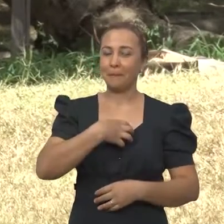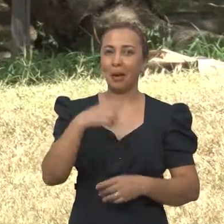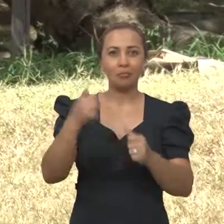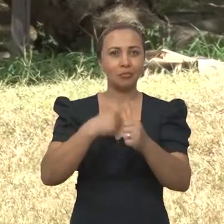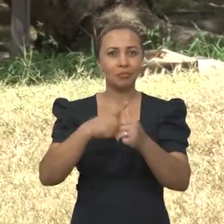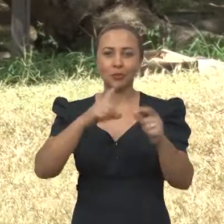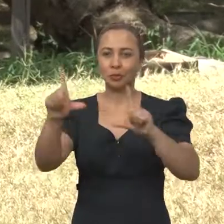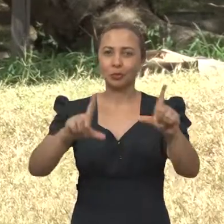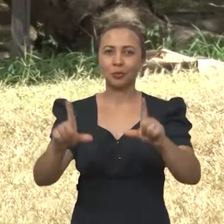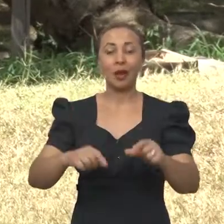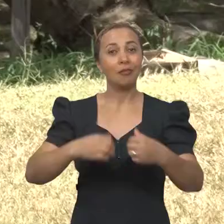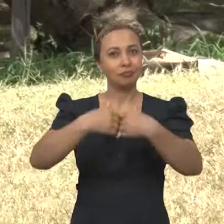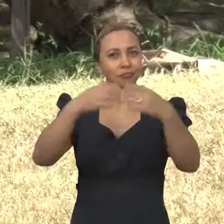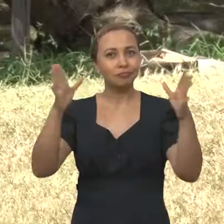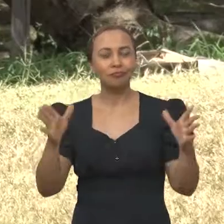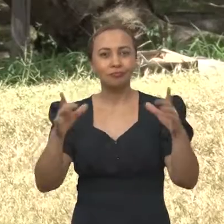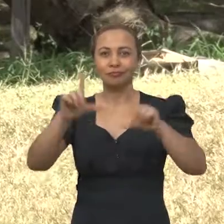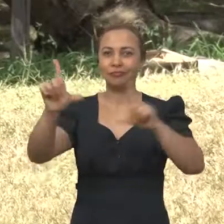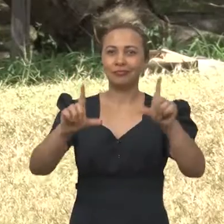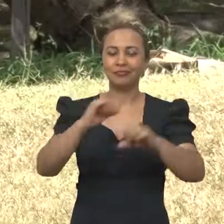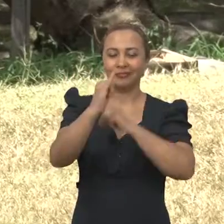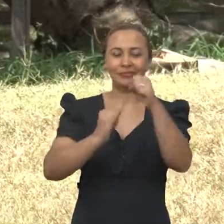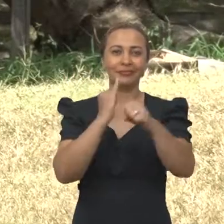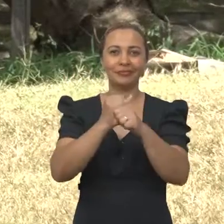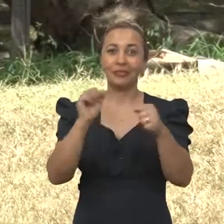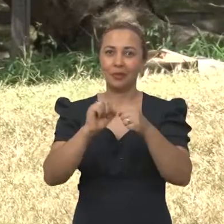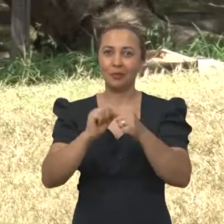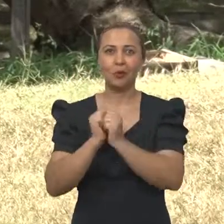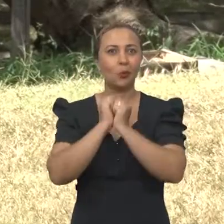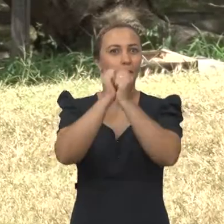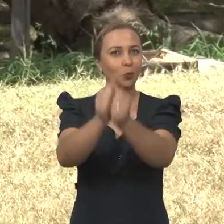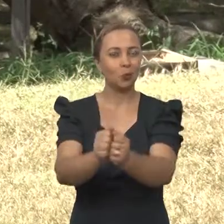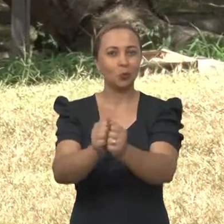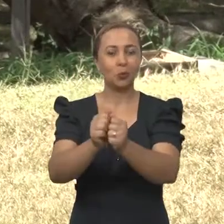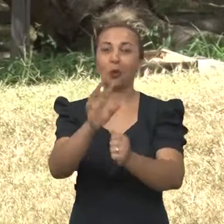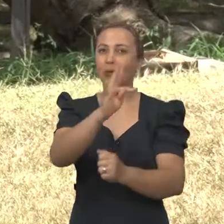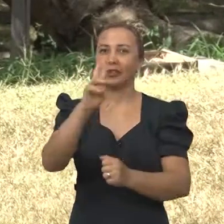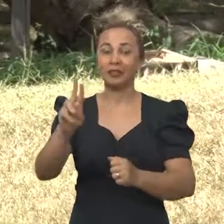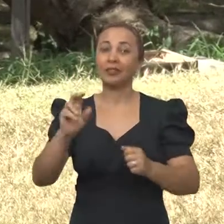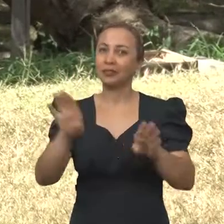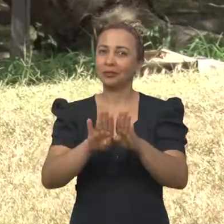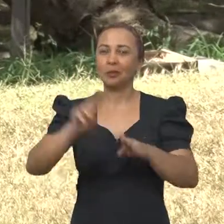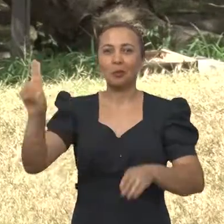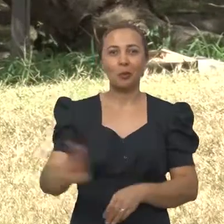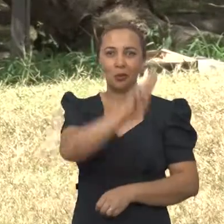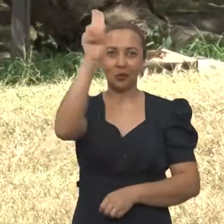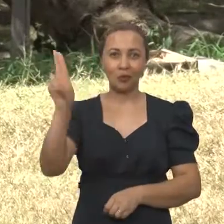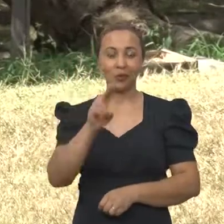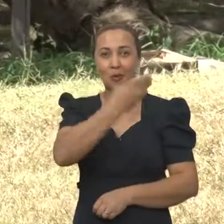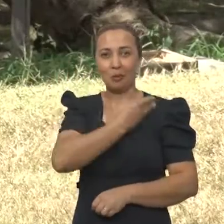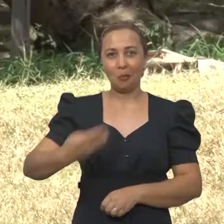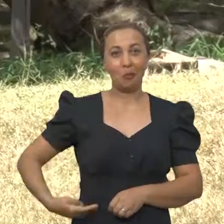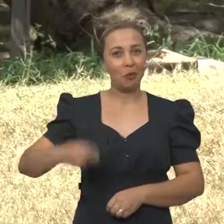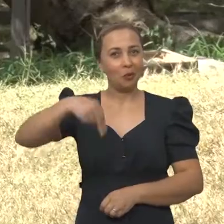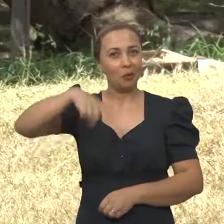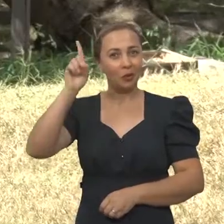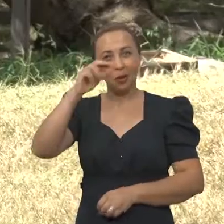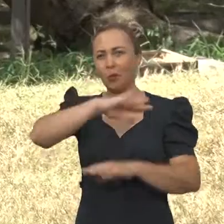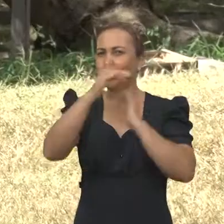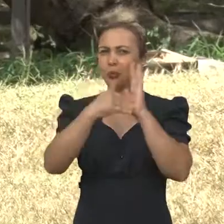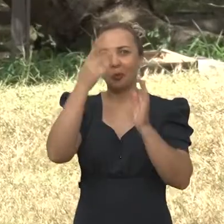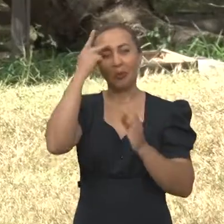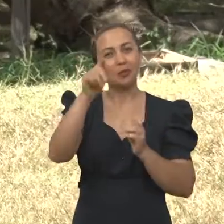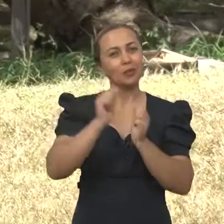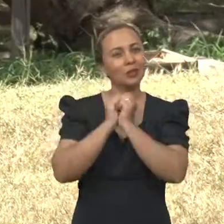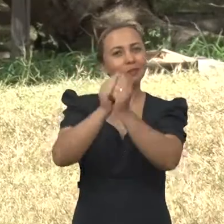do primeiro programa brasileiro de TV aberta e internet, que é produzido em conjunto com as TVs e universidades públicas